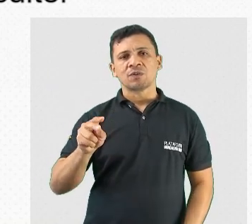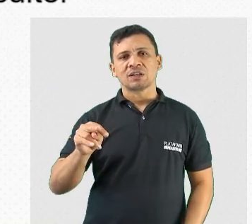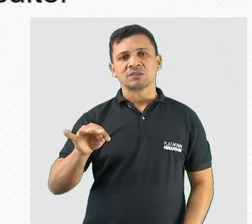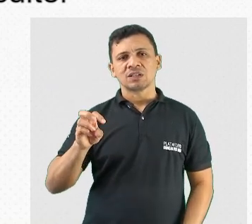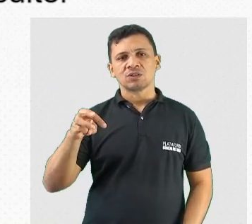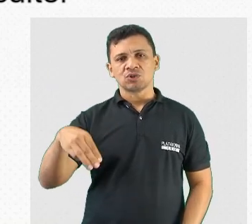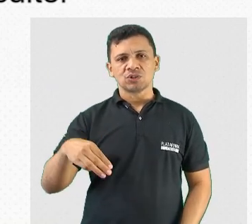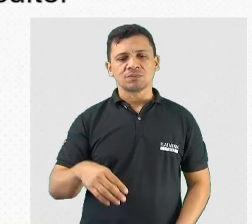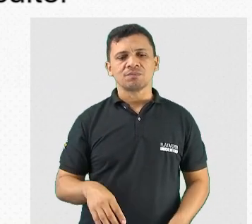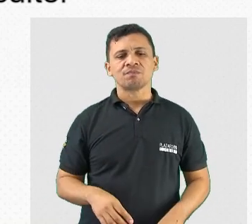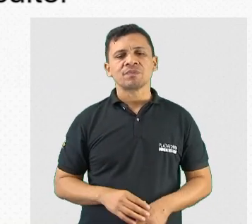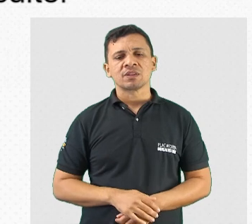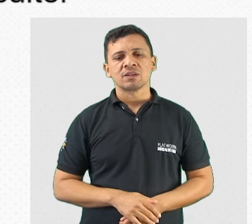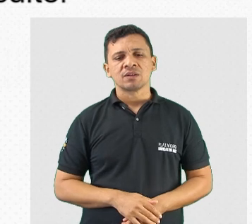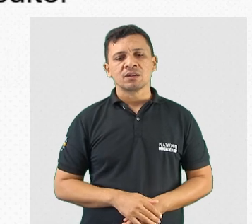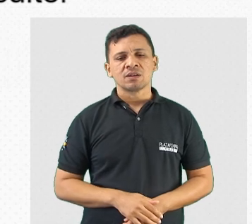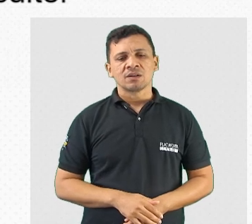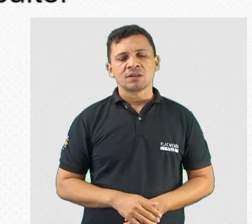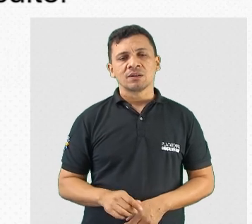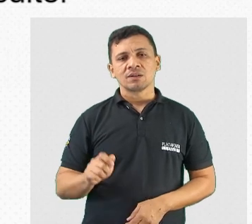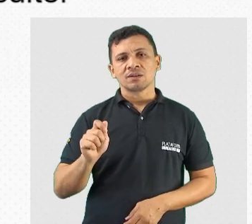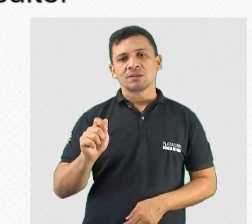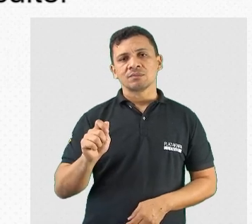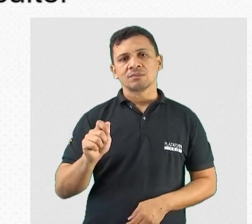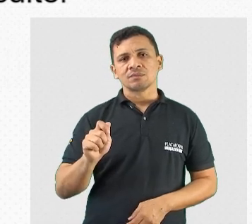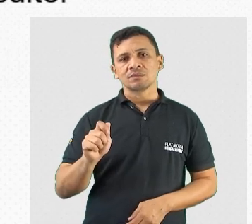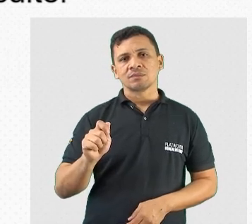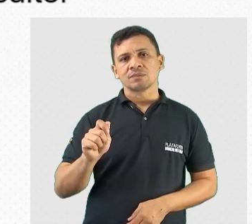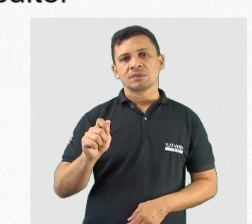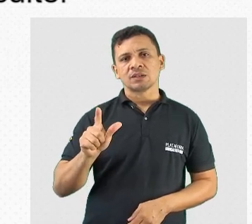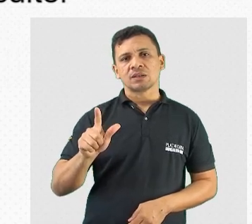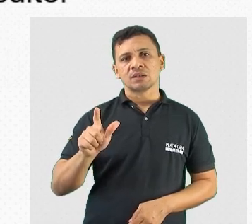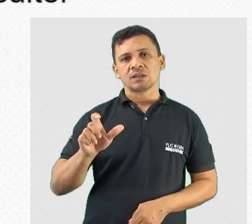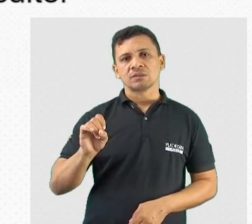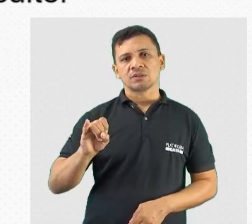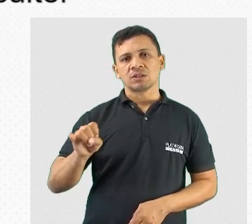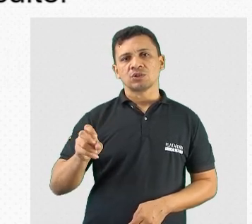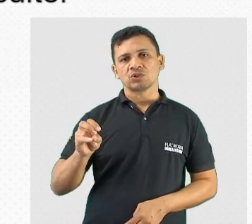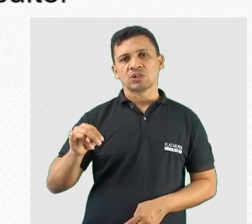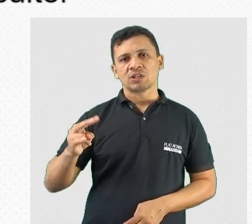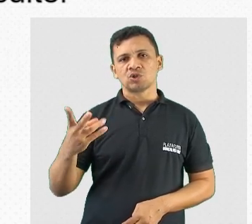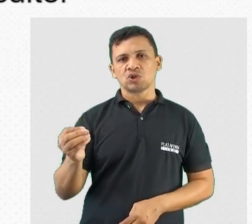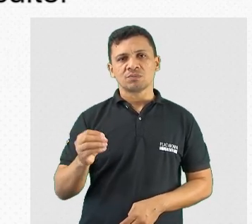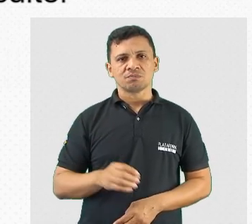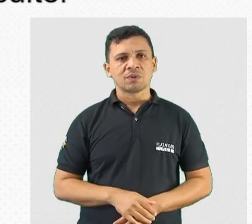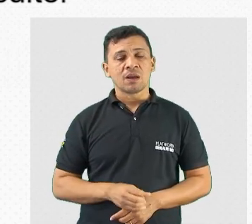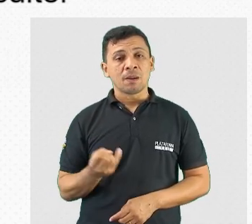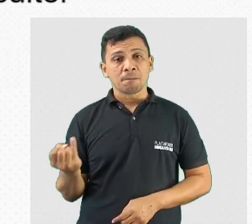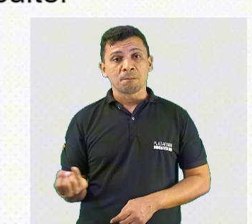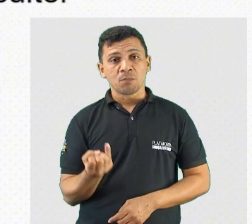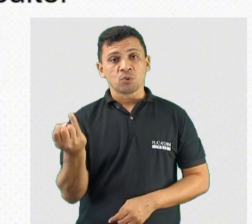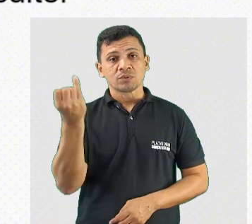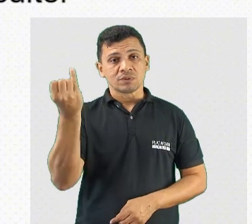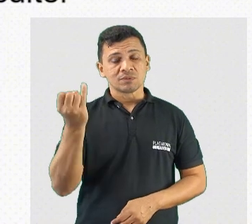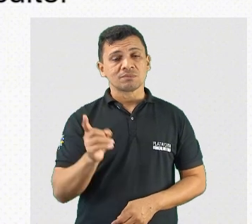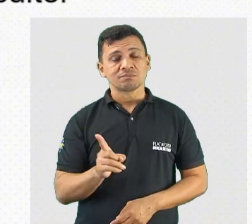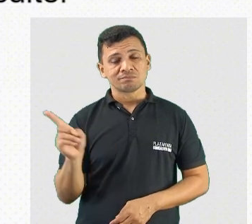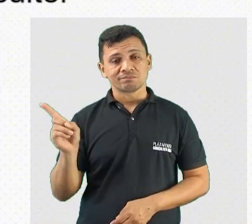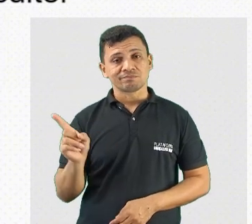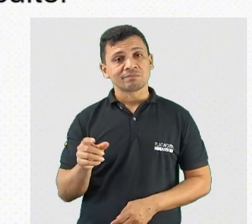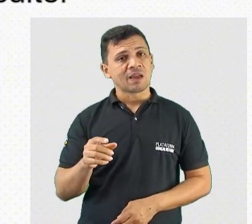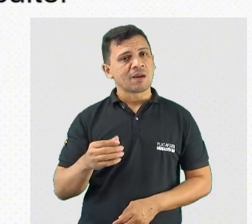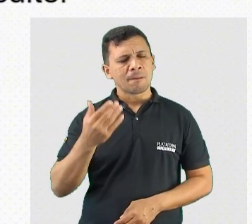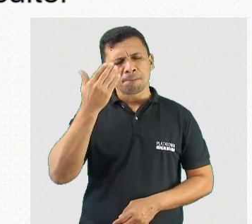Jesus, barroco. Né? Francisco das Chagas e a figura mais importante, né? Antônio Francisco